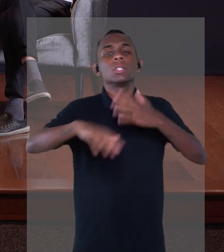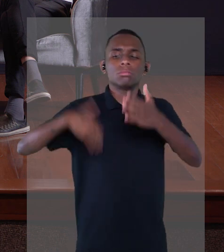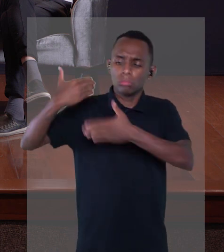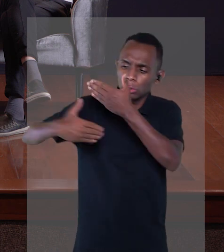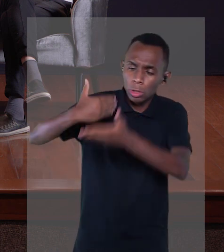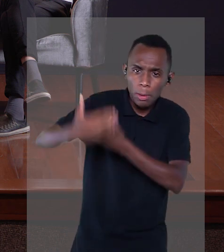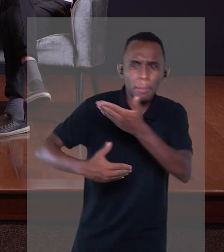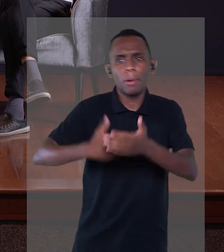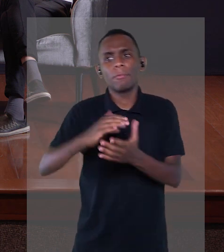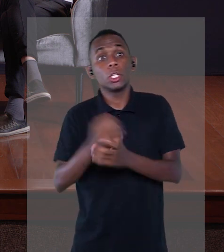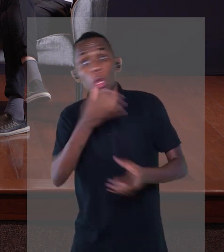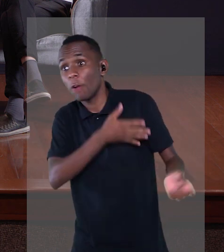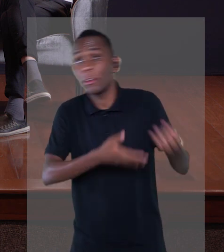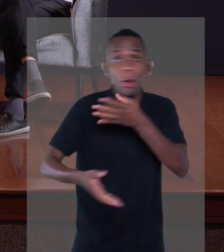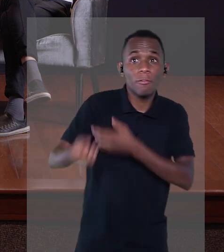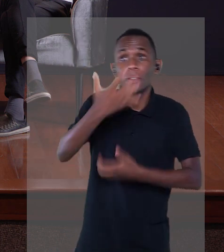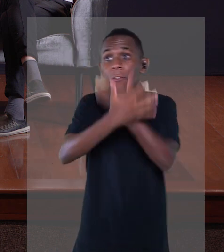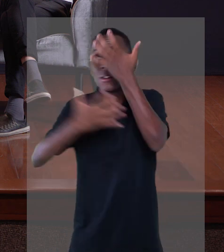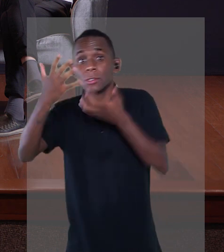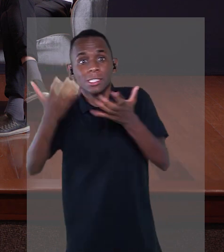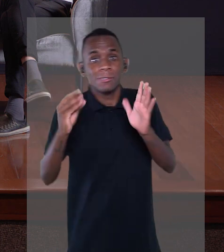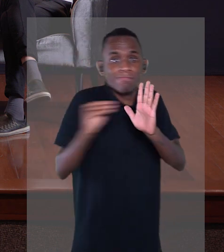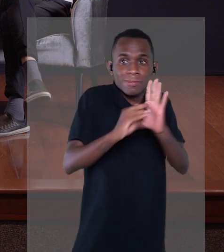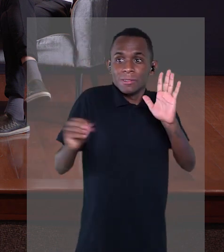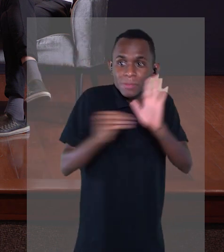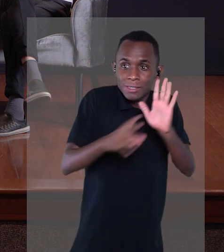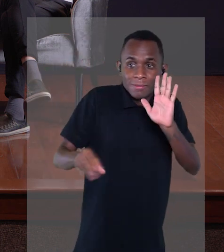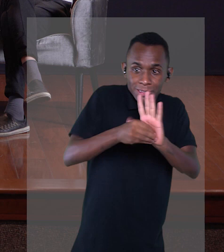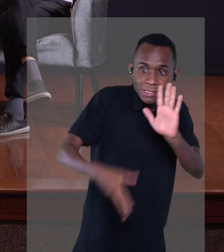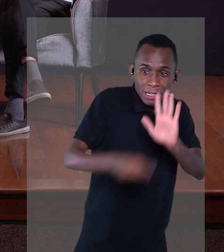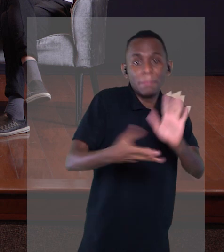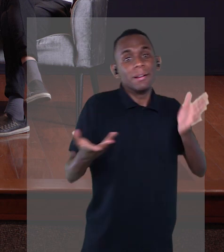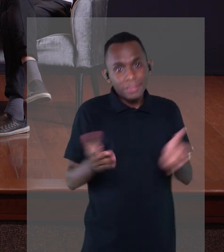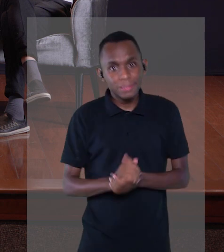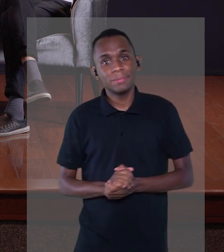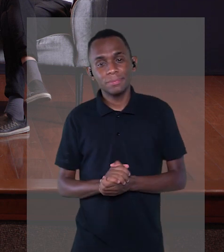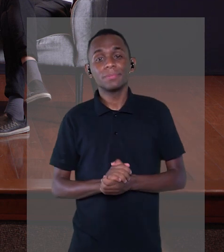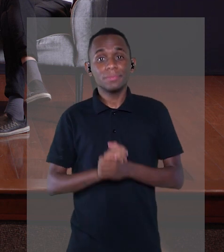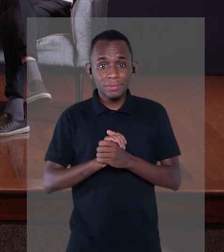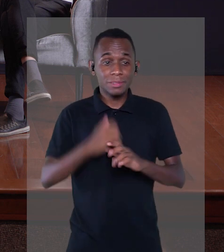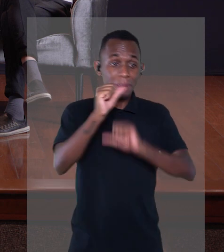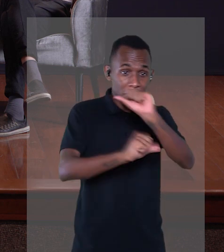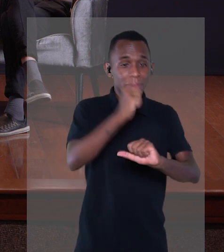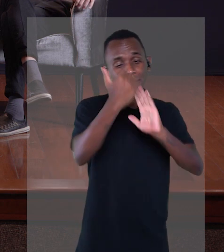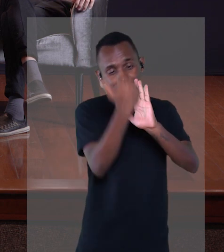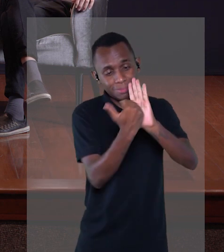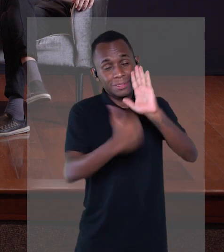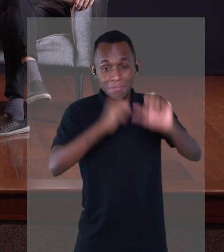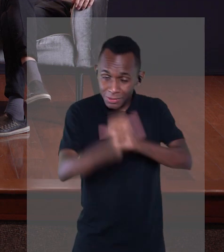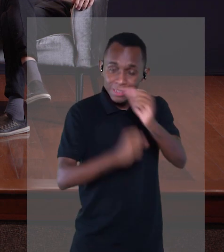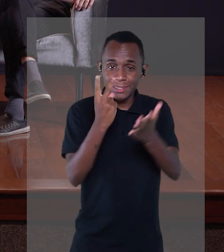vinha canção nova, ia querendo entrar, empurrando, não, eu quero entrar no disco, e aí a gente ia mudando a lista o tempo